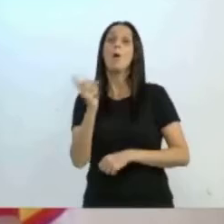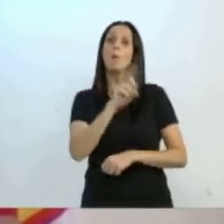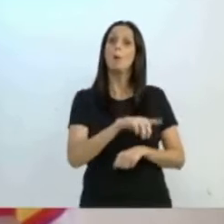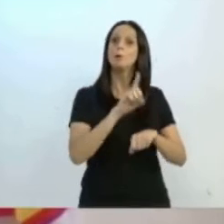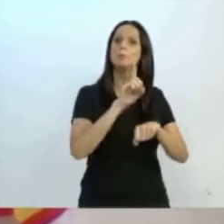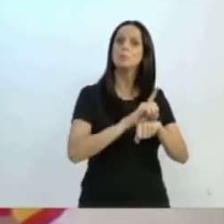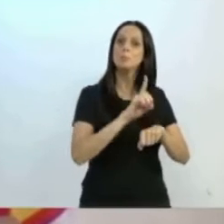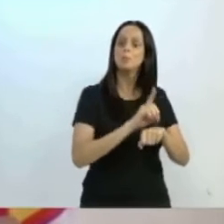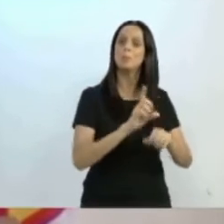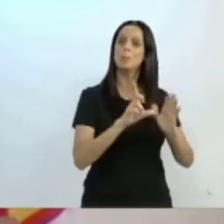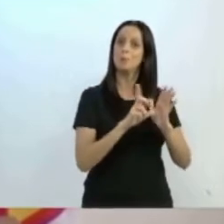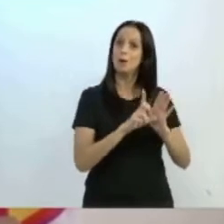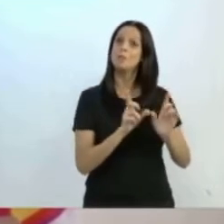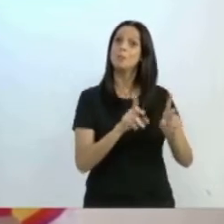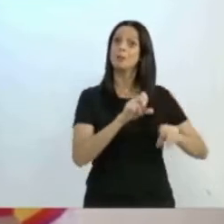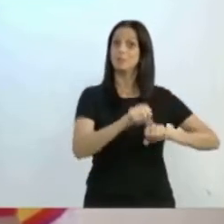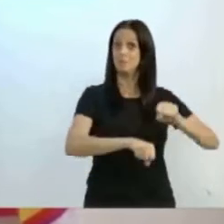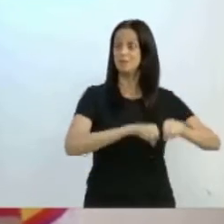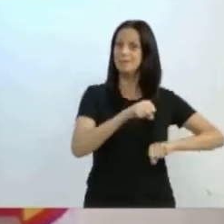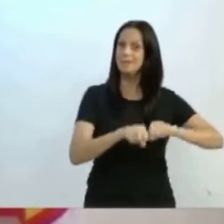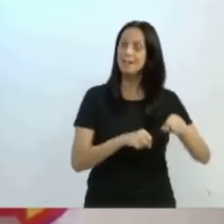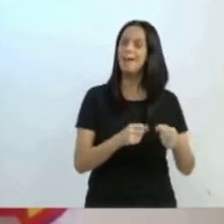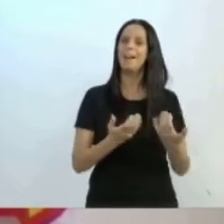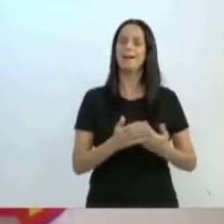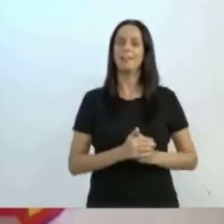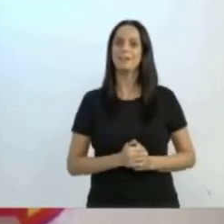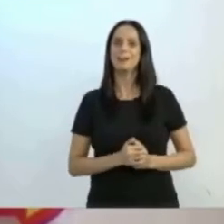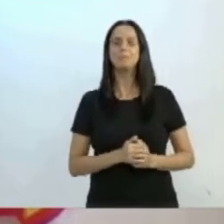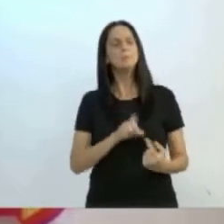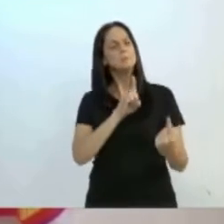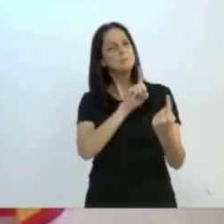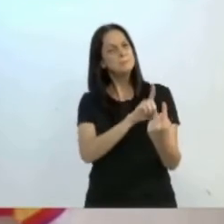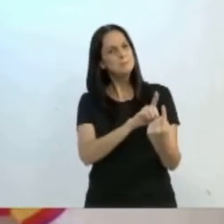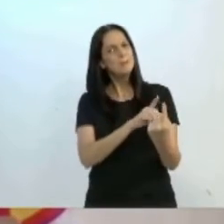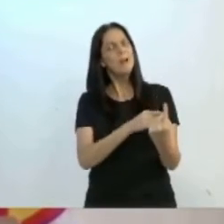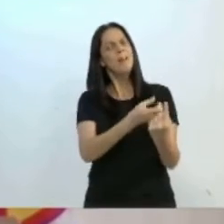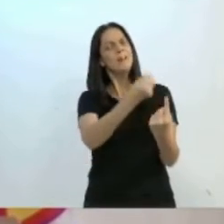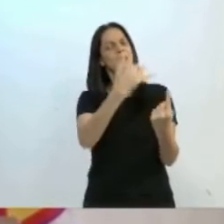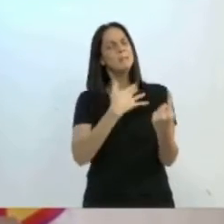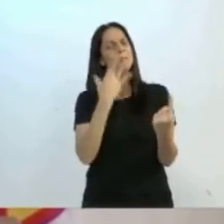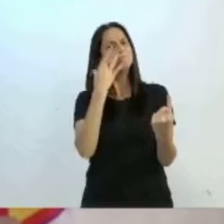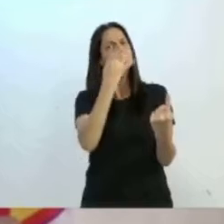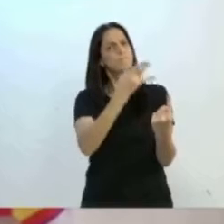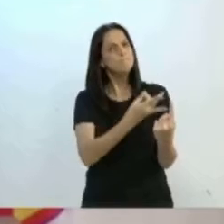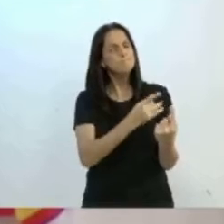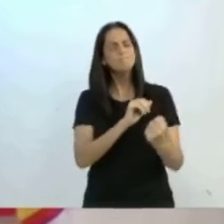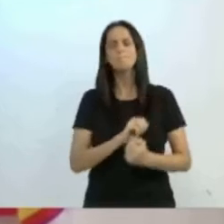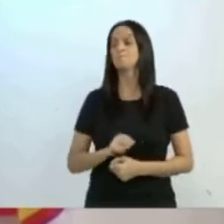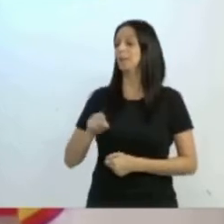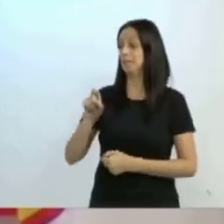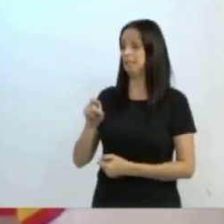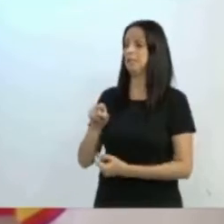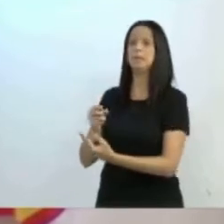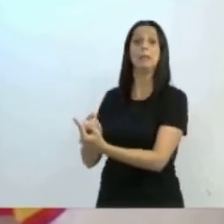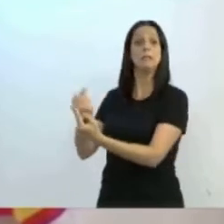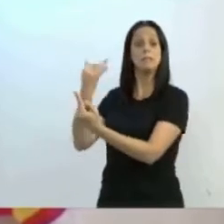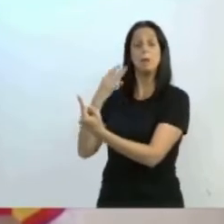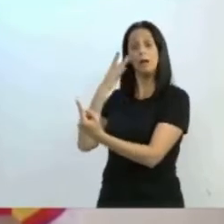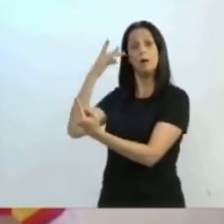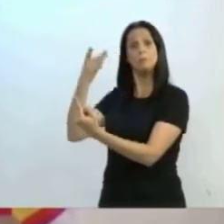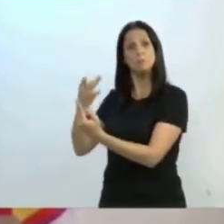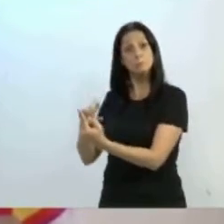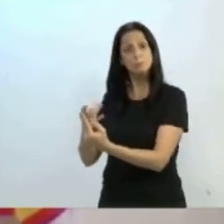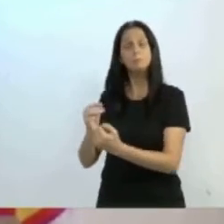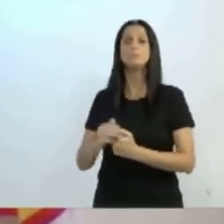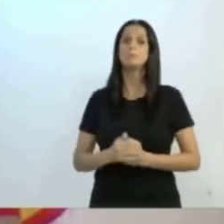vende bicicletas E aí a gente escuta a vereador Marcos aqui algumas coisas que eu acabei citando Vereador